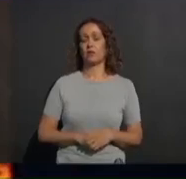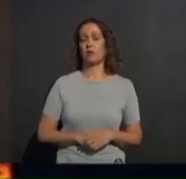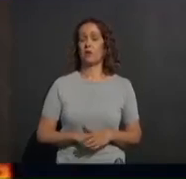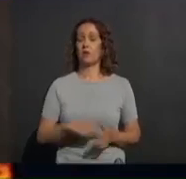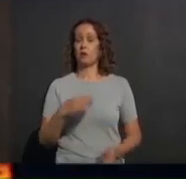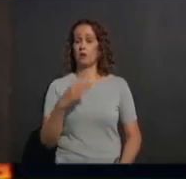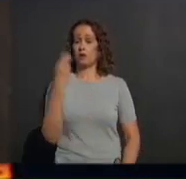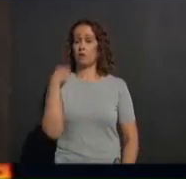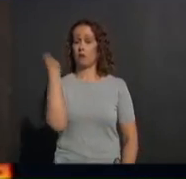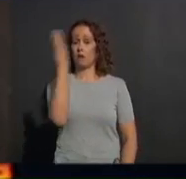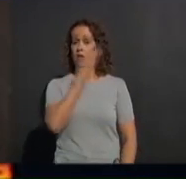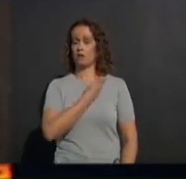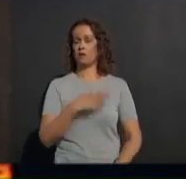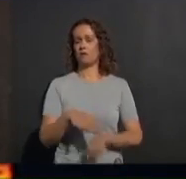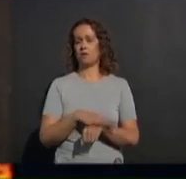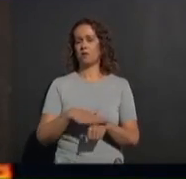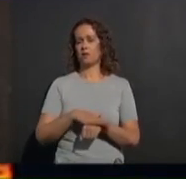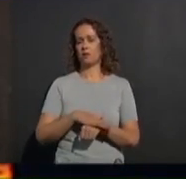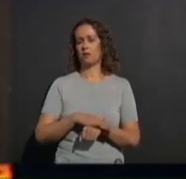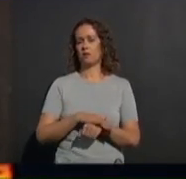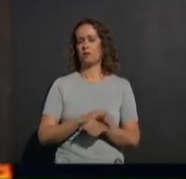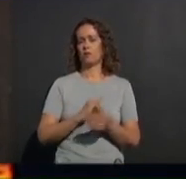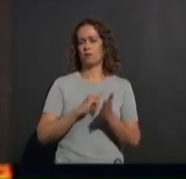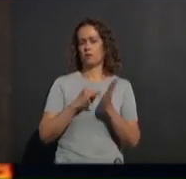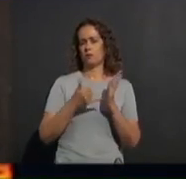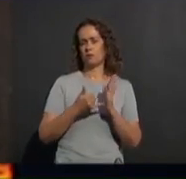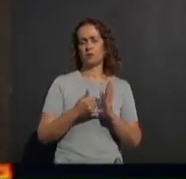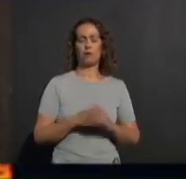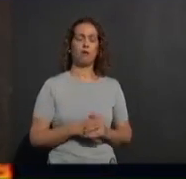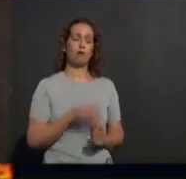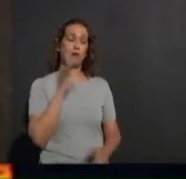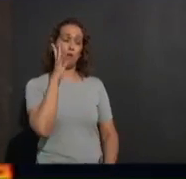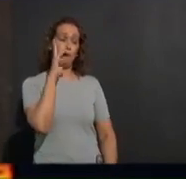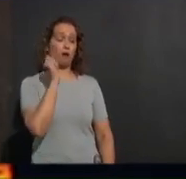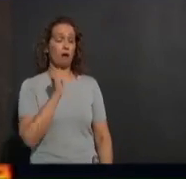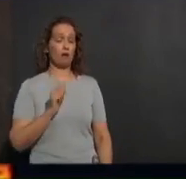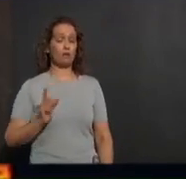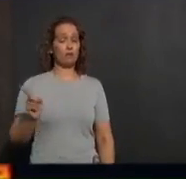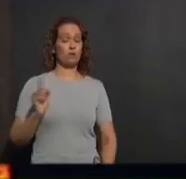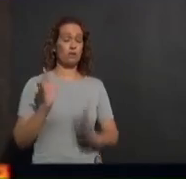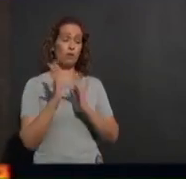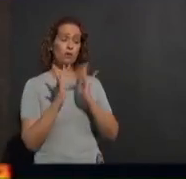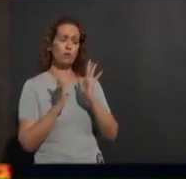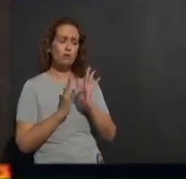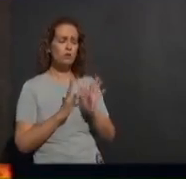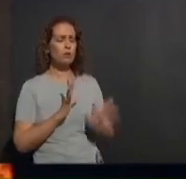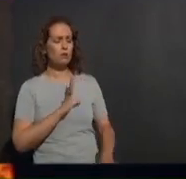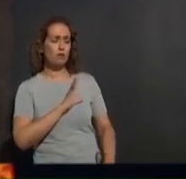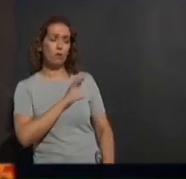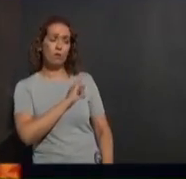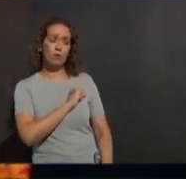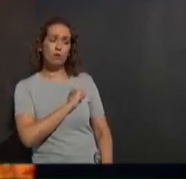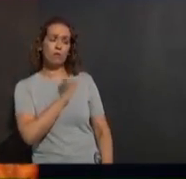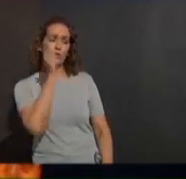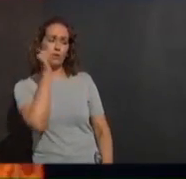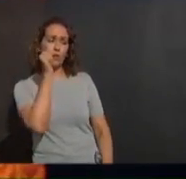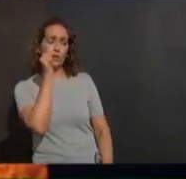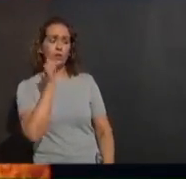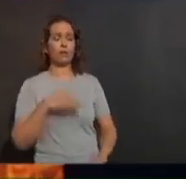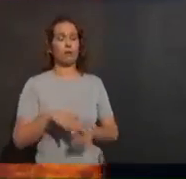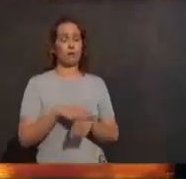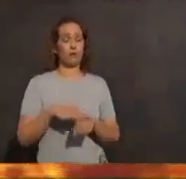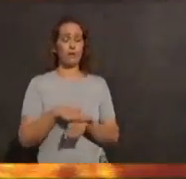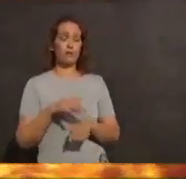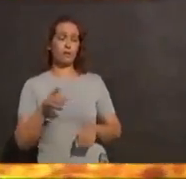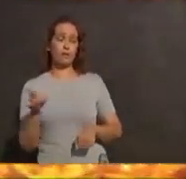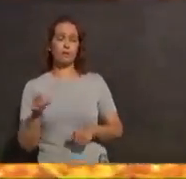alguma menina. A voz dele, oh, que ele está conversando com aqueles meninos ali? Imagina Jesus, gente. Deus deixou